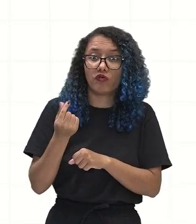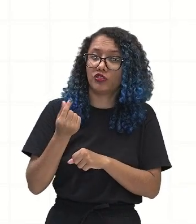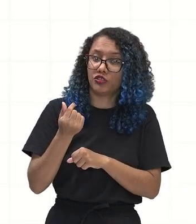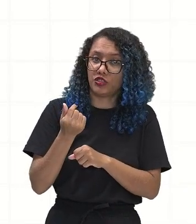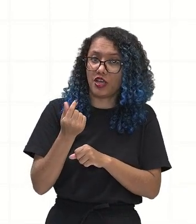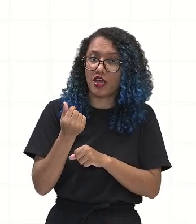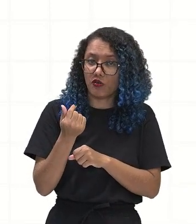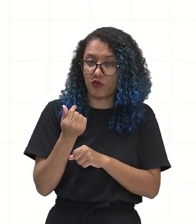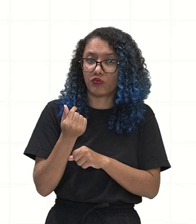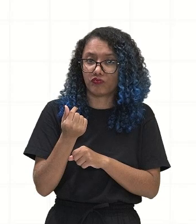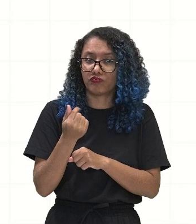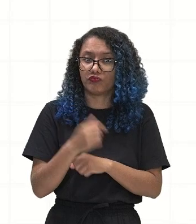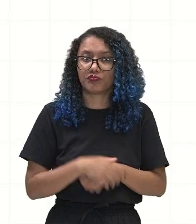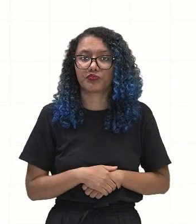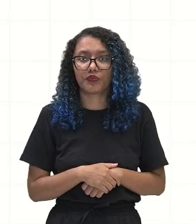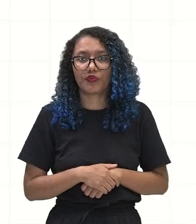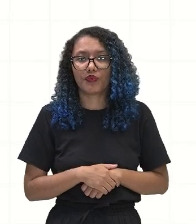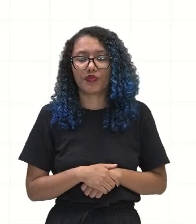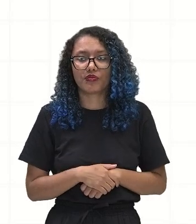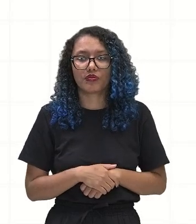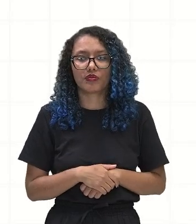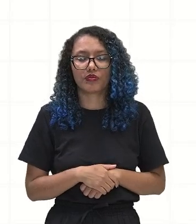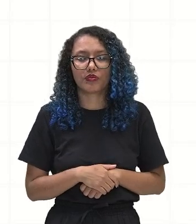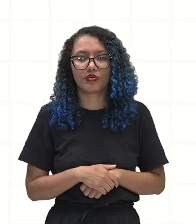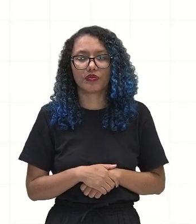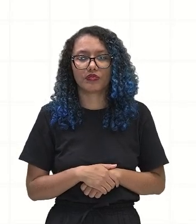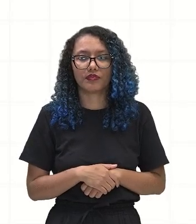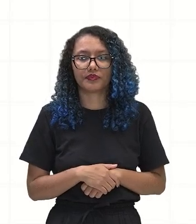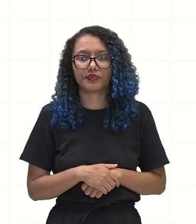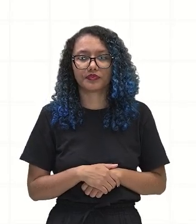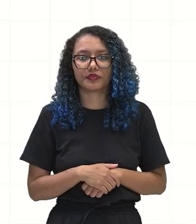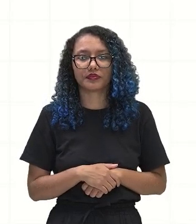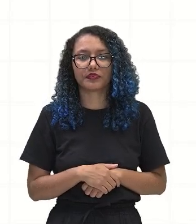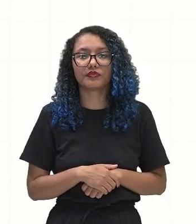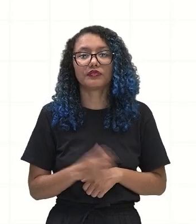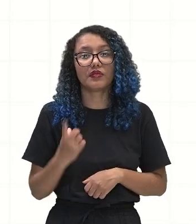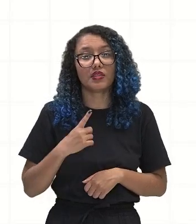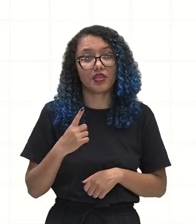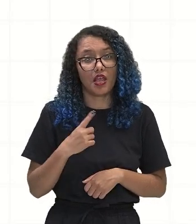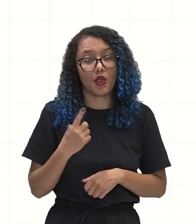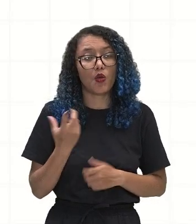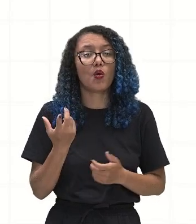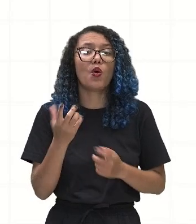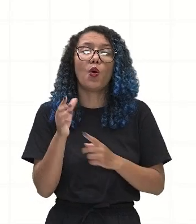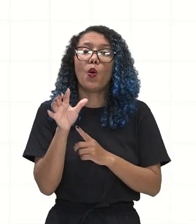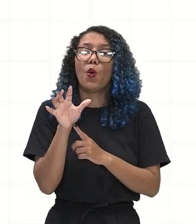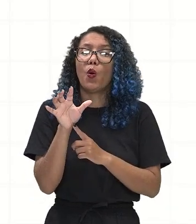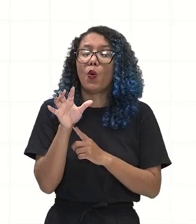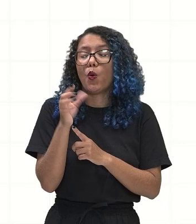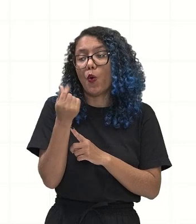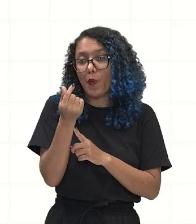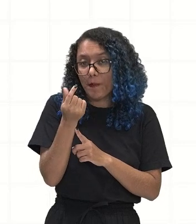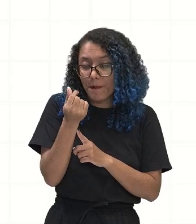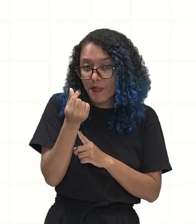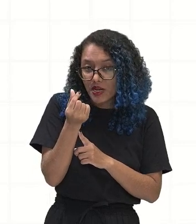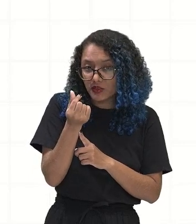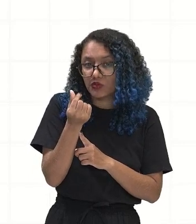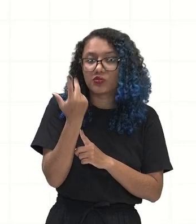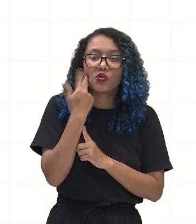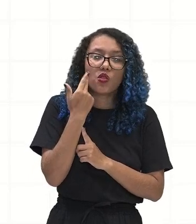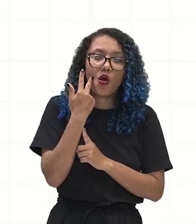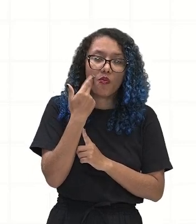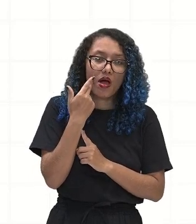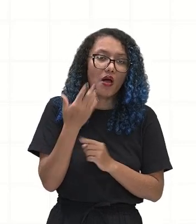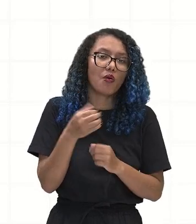novo preço? Ele vai ser o preço original, né? Os R$200, no caso